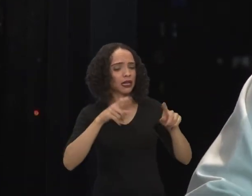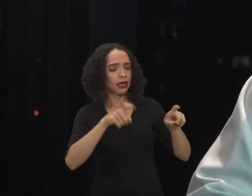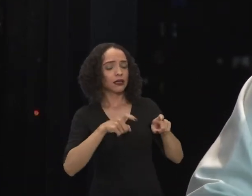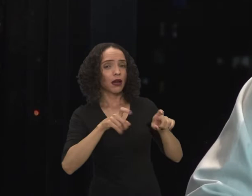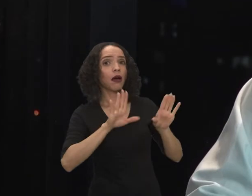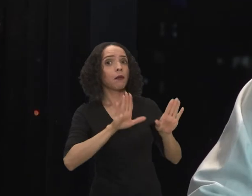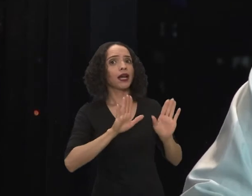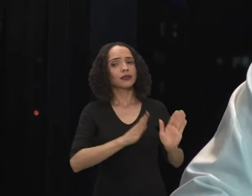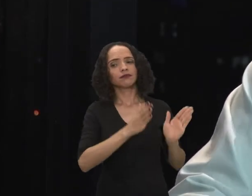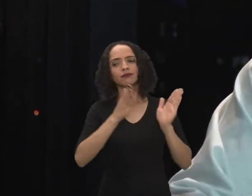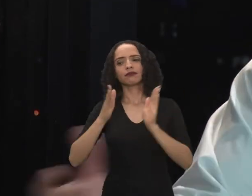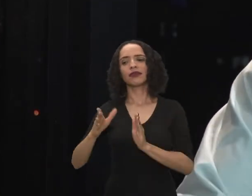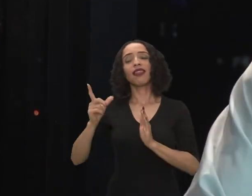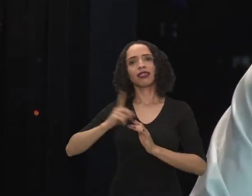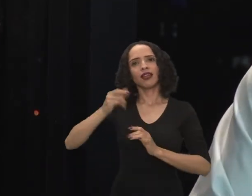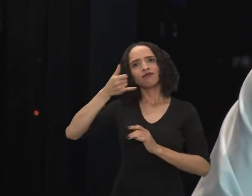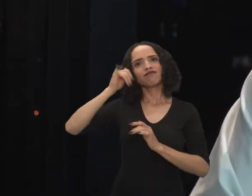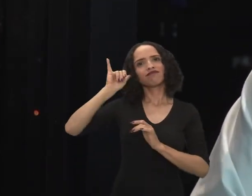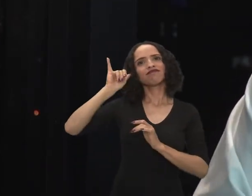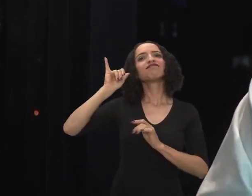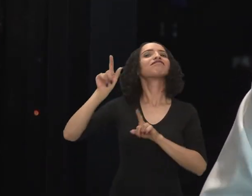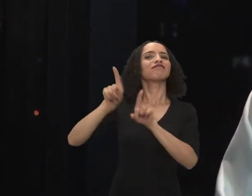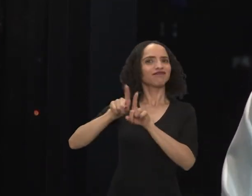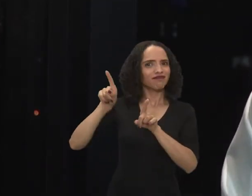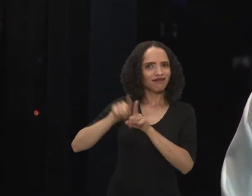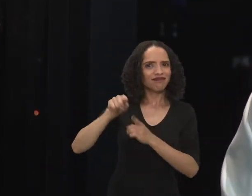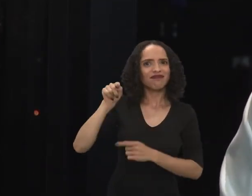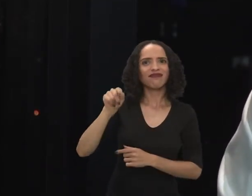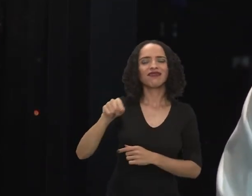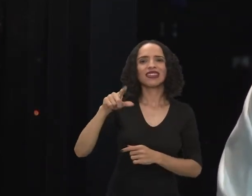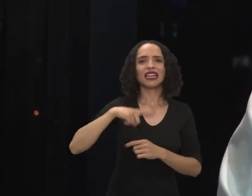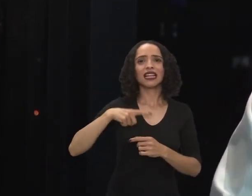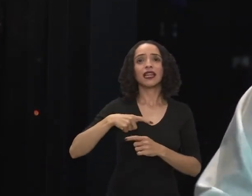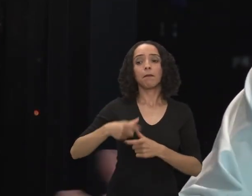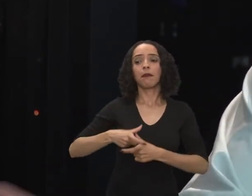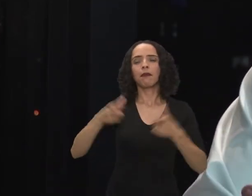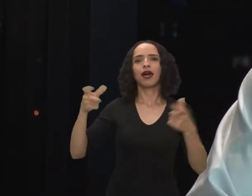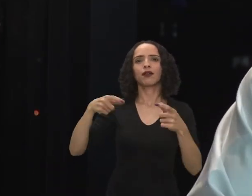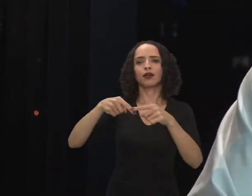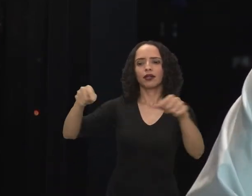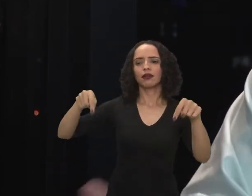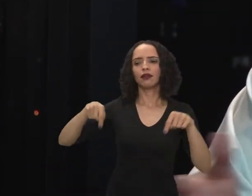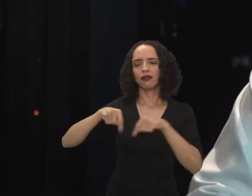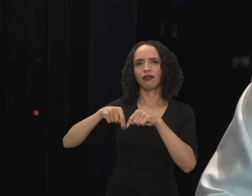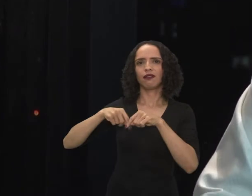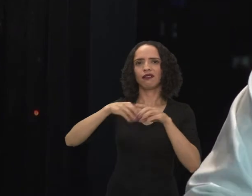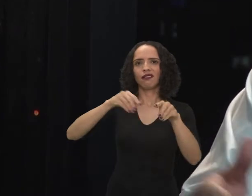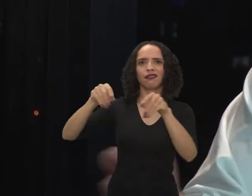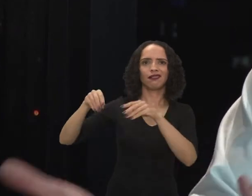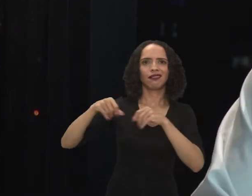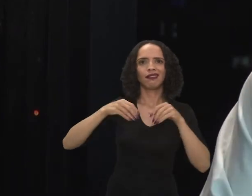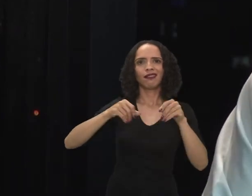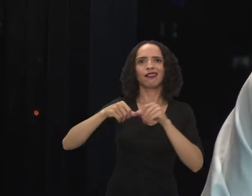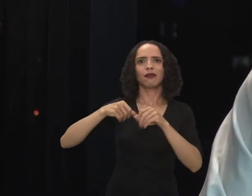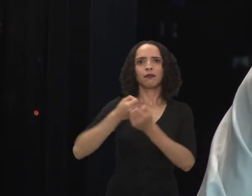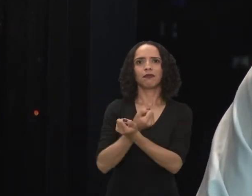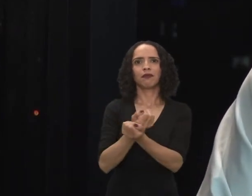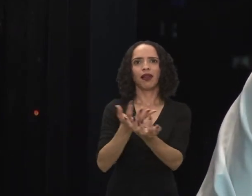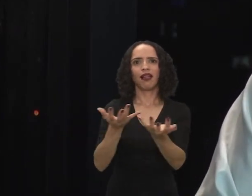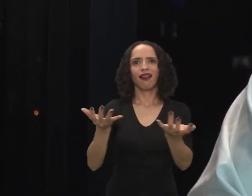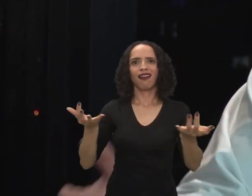a pecuária, que ocupa a maior parte das terras, né? Se a gente pegar assim, agricultura e